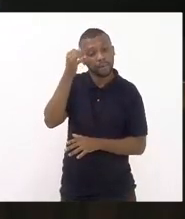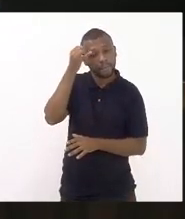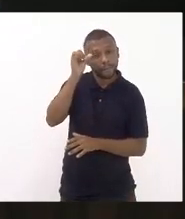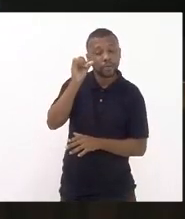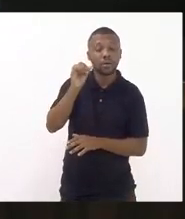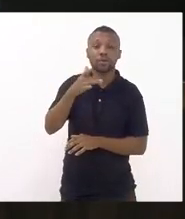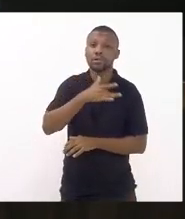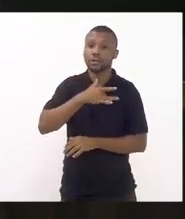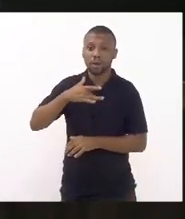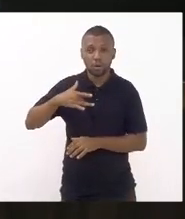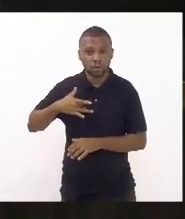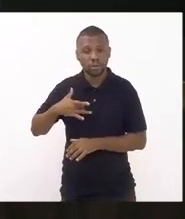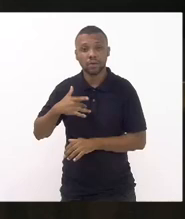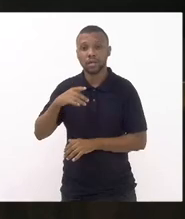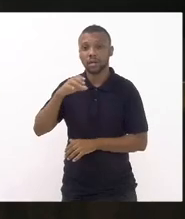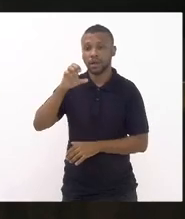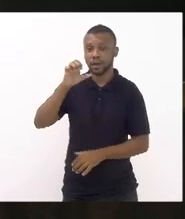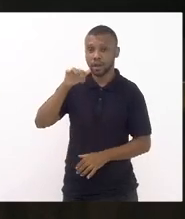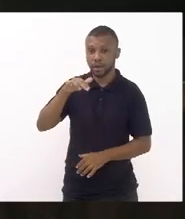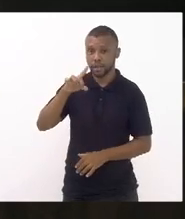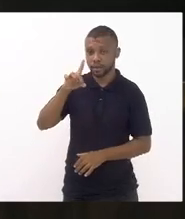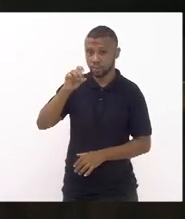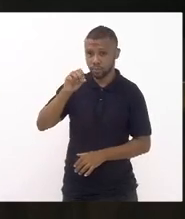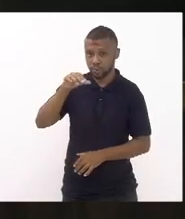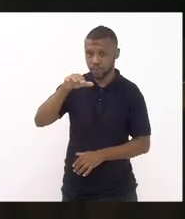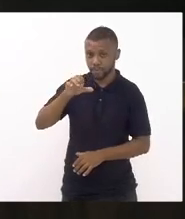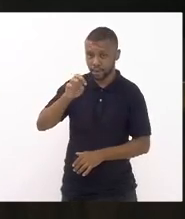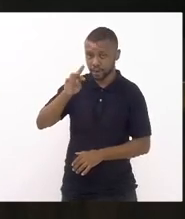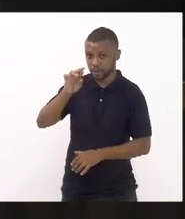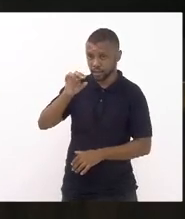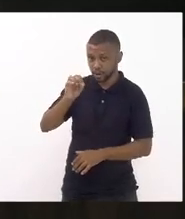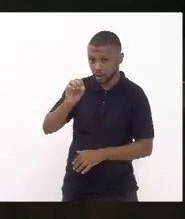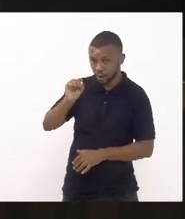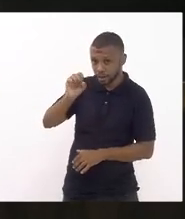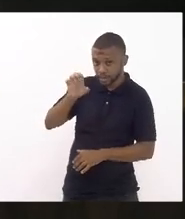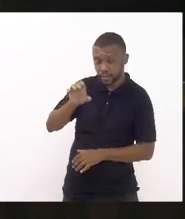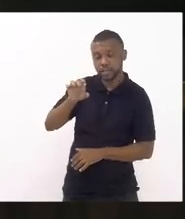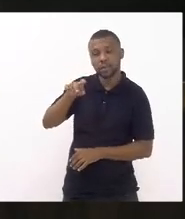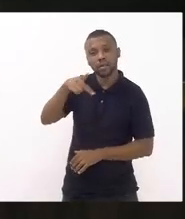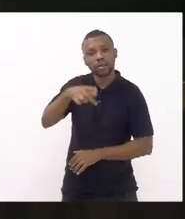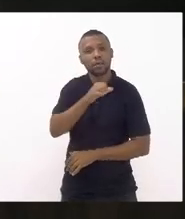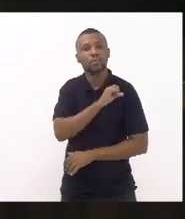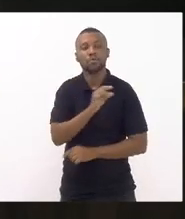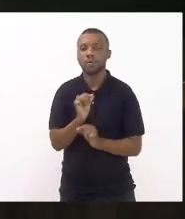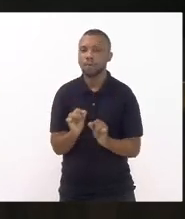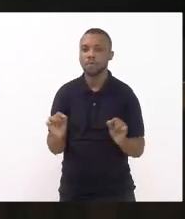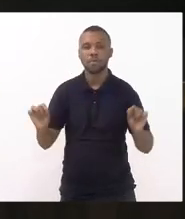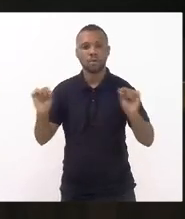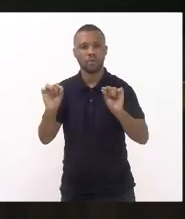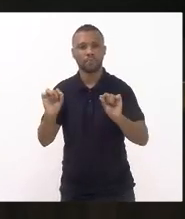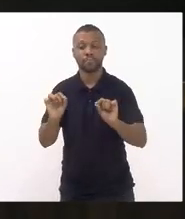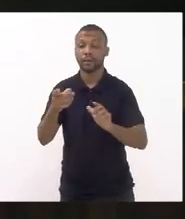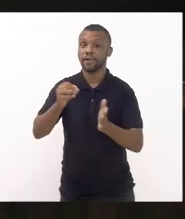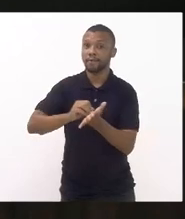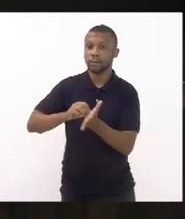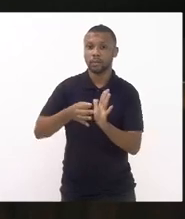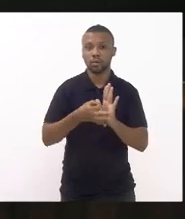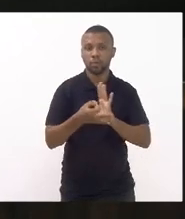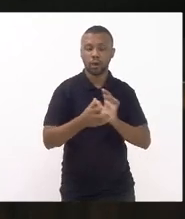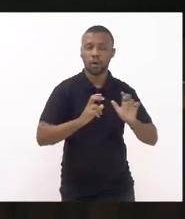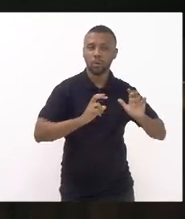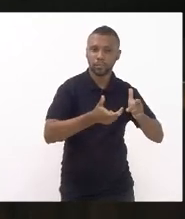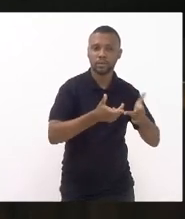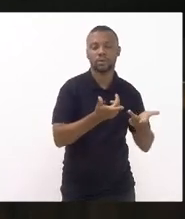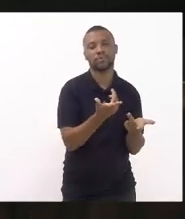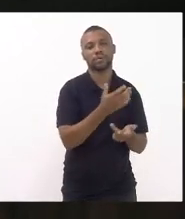doença de endometriose no âmbito do Estado do Rio de Janeiro, pendentes pareceres das comissões de Constituição e Justiça, de Saúde, de Orçamento,